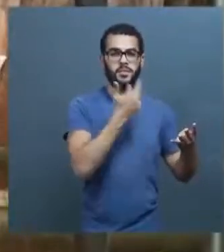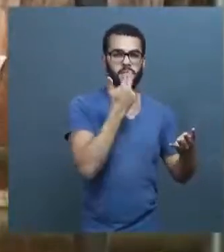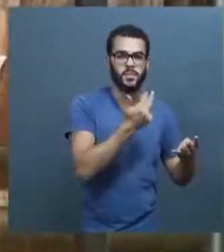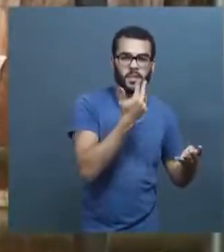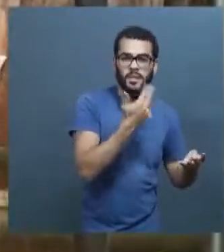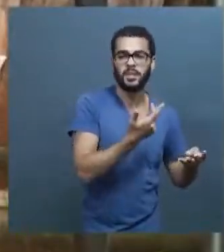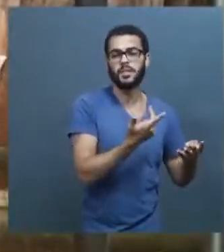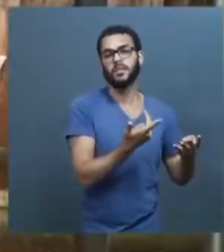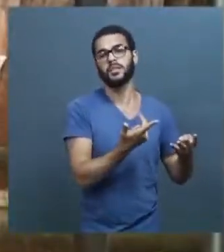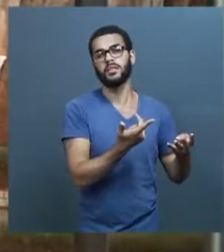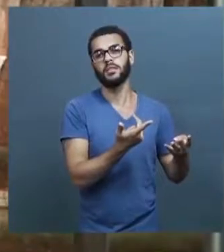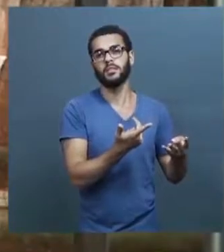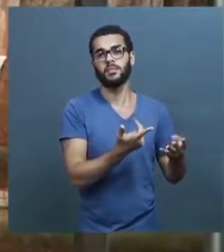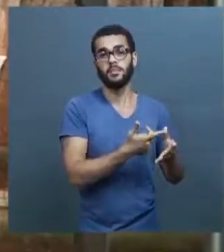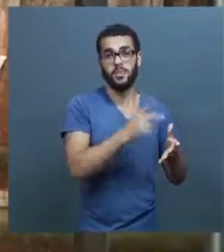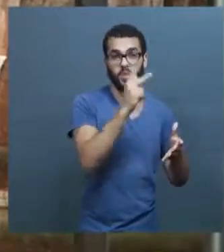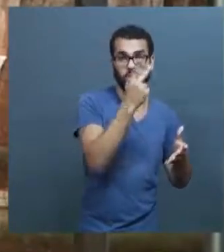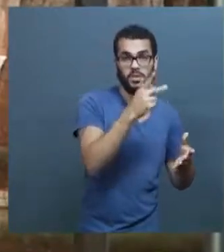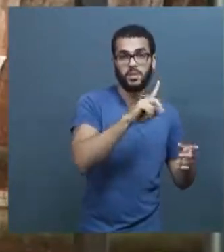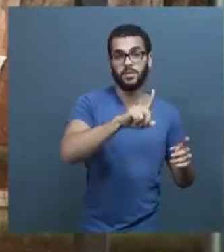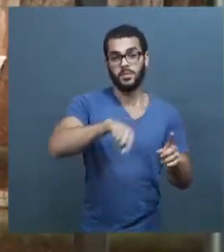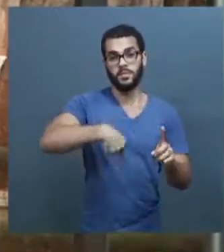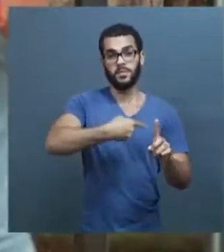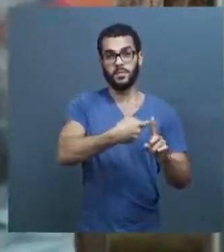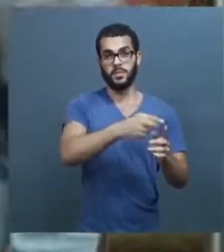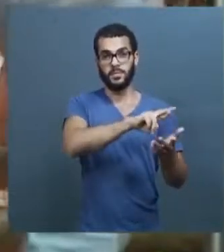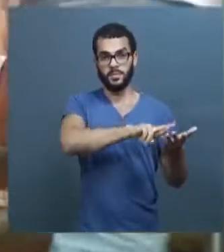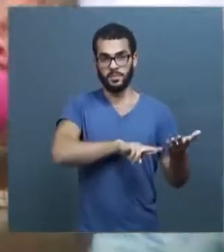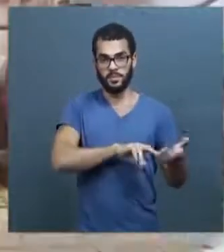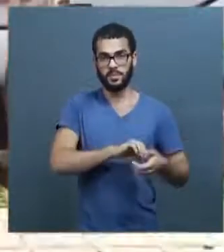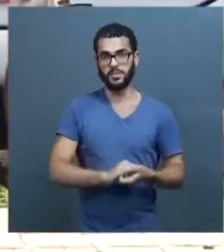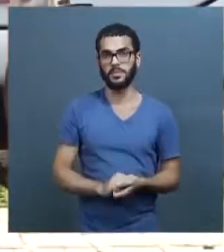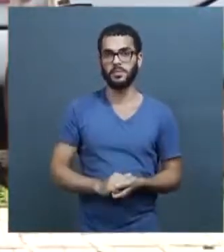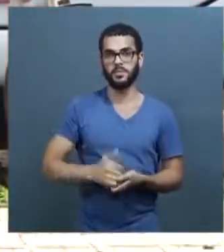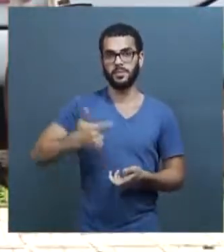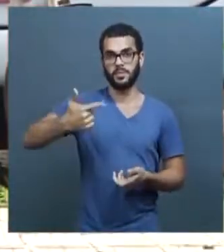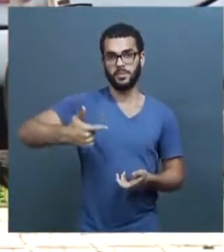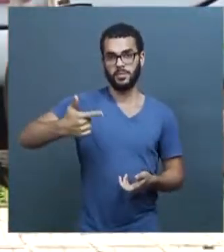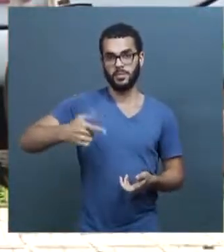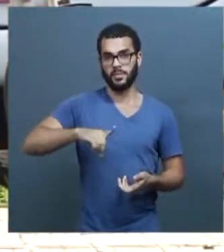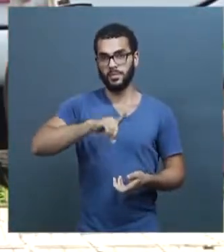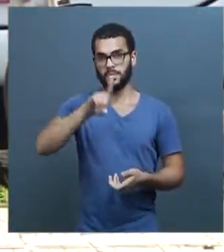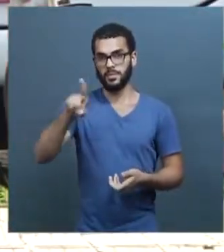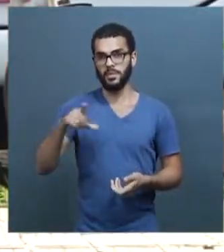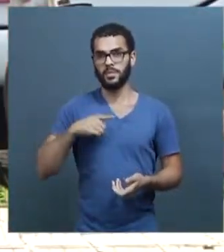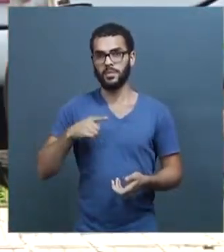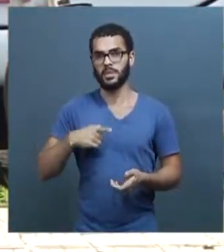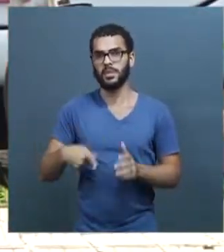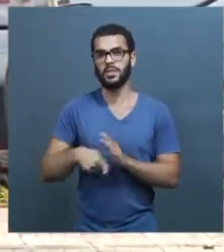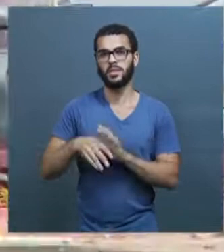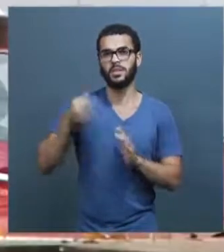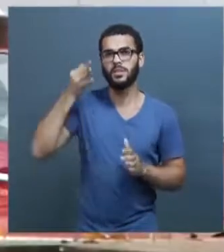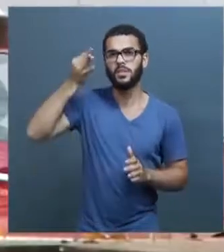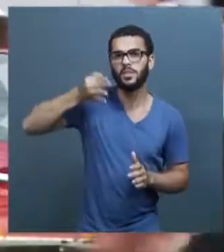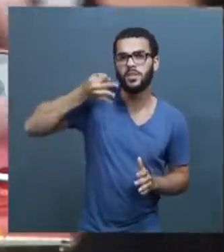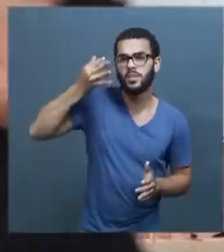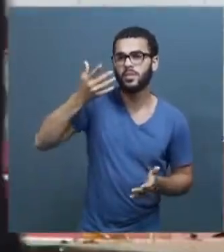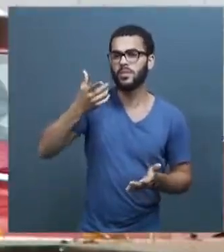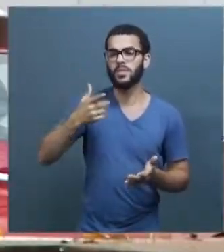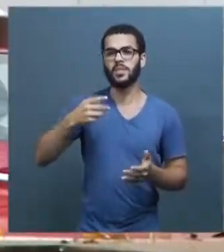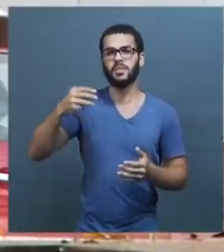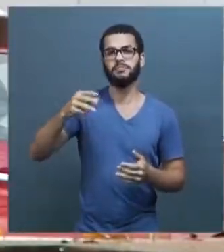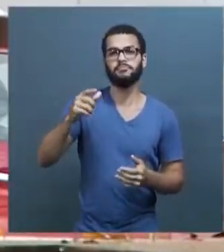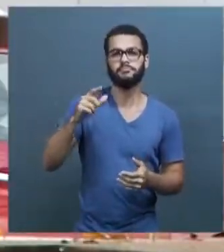francês, inglês, né, e redação. No segundo dia, filosofia, língua portuguesa, literatura,